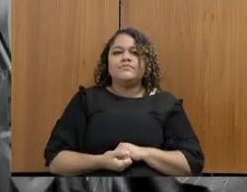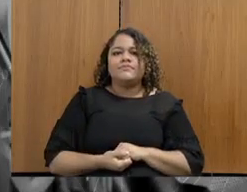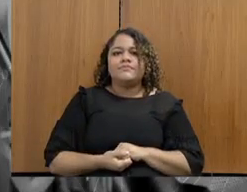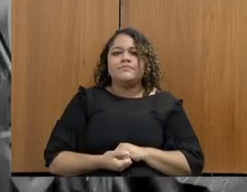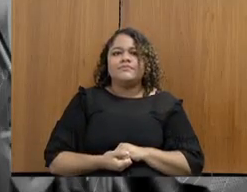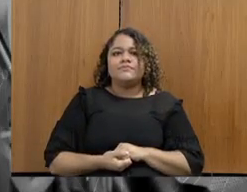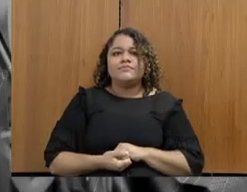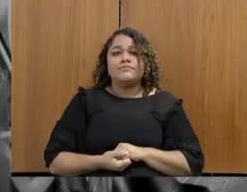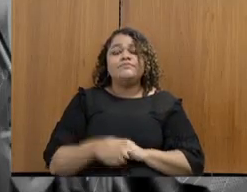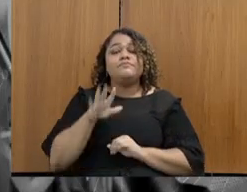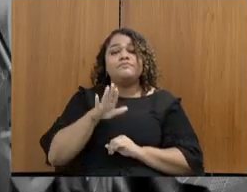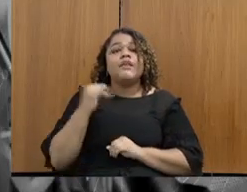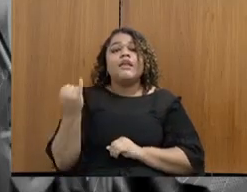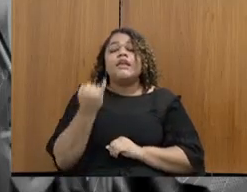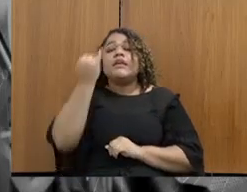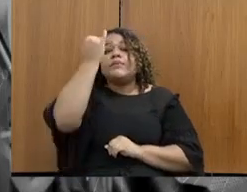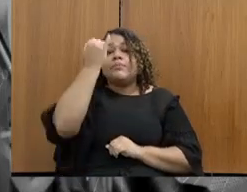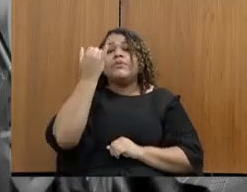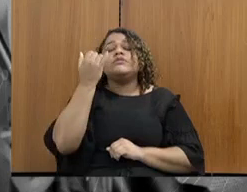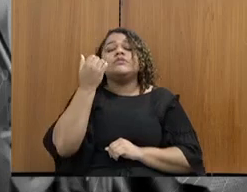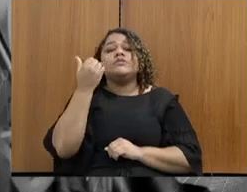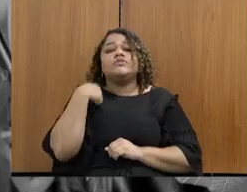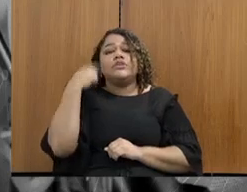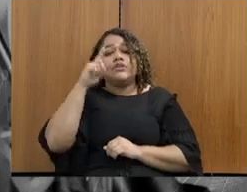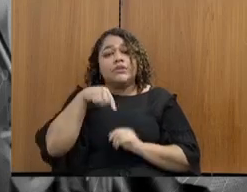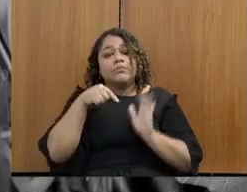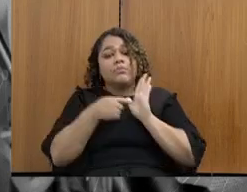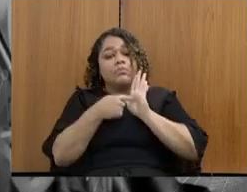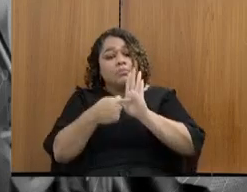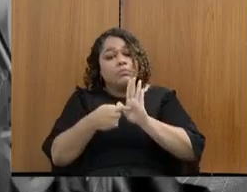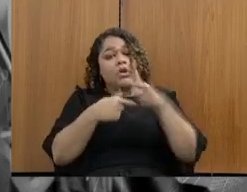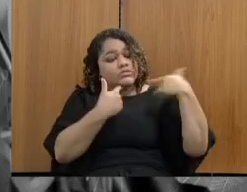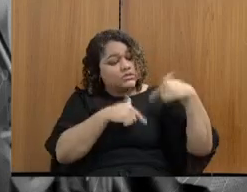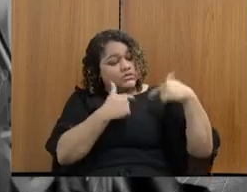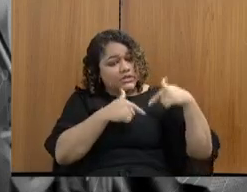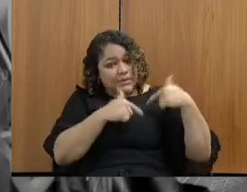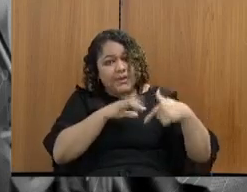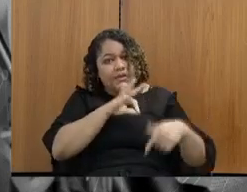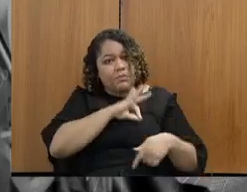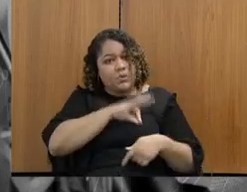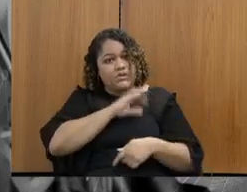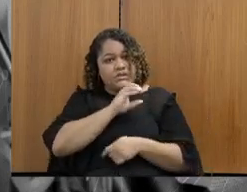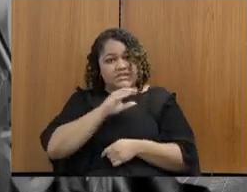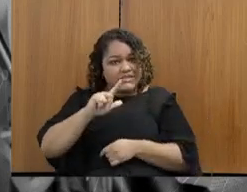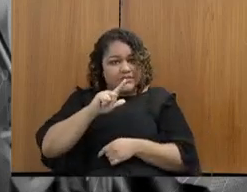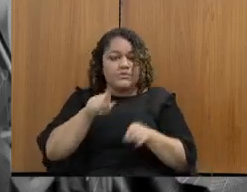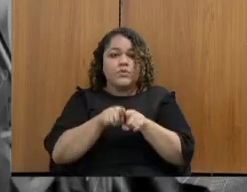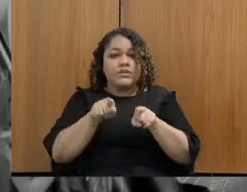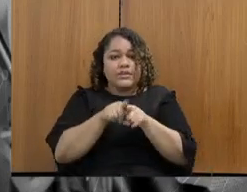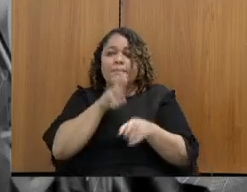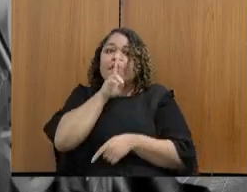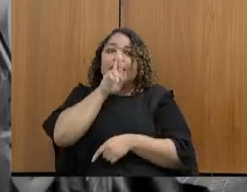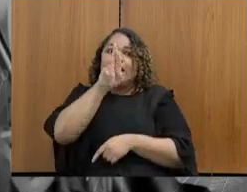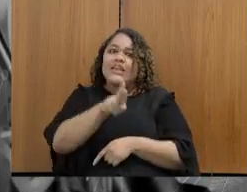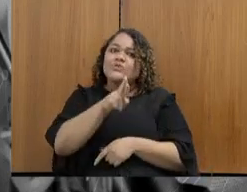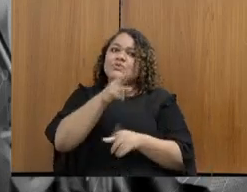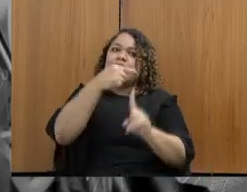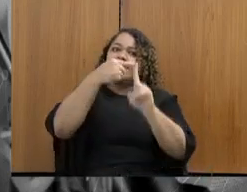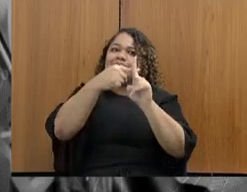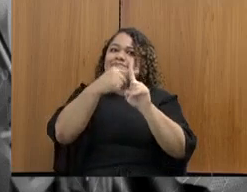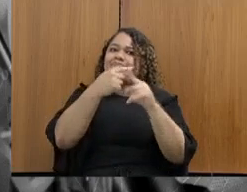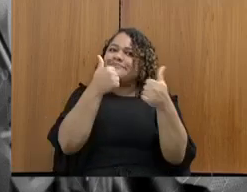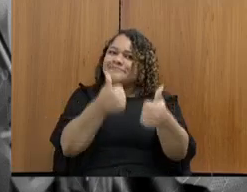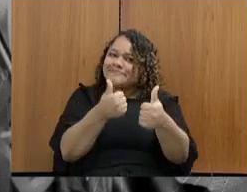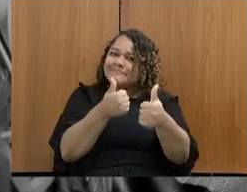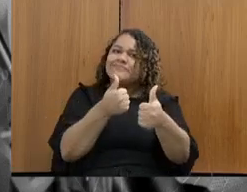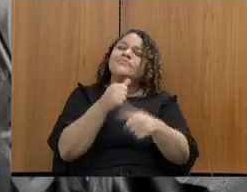uma hora efetividade das ações da Polícia Civil e né de identificação inclusive com resultados extremamente satisfatórios O